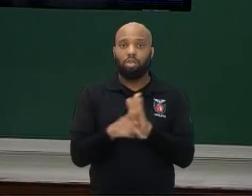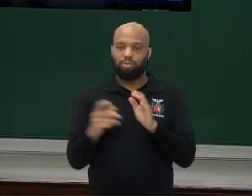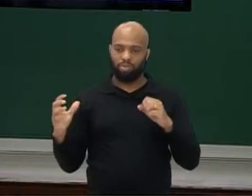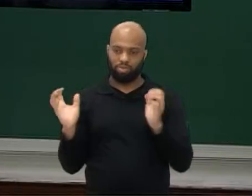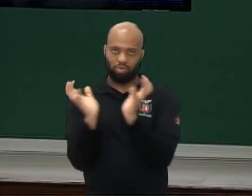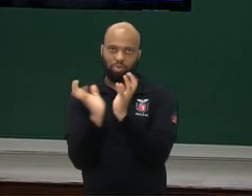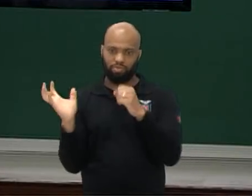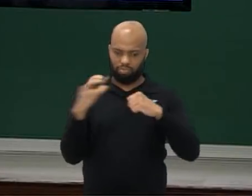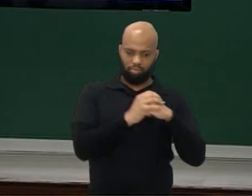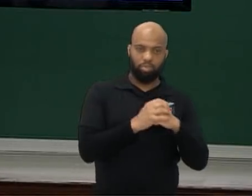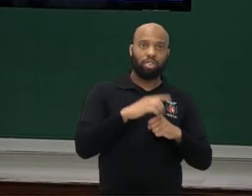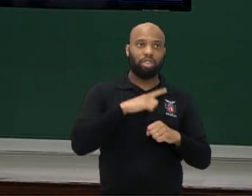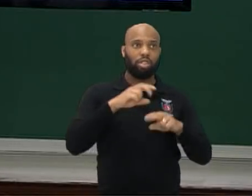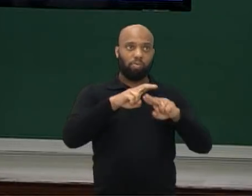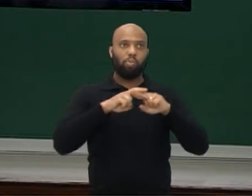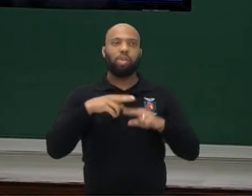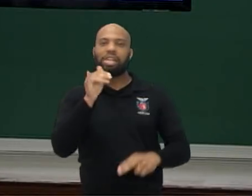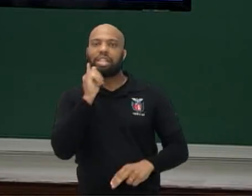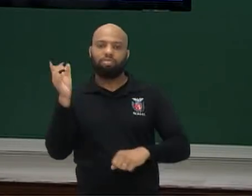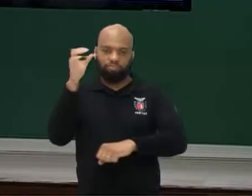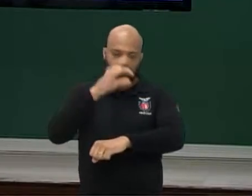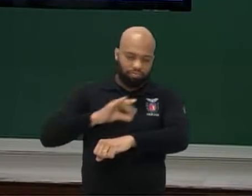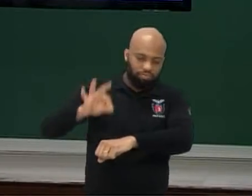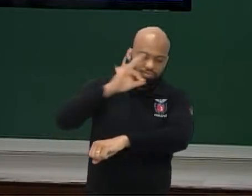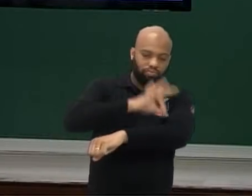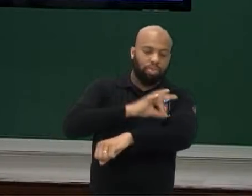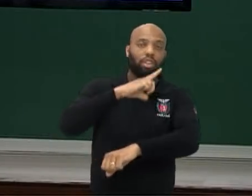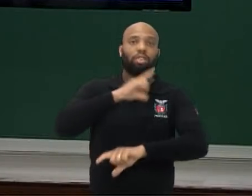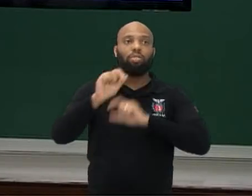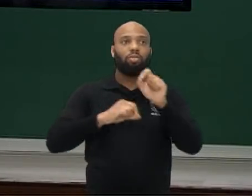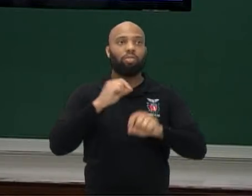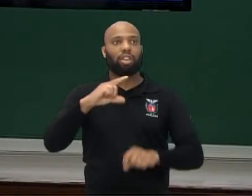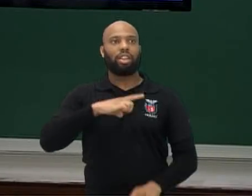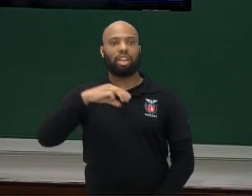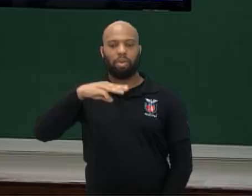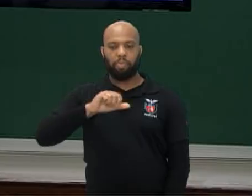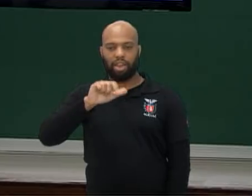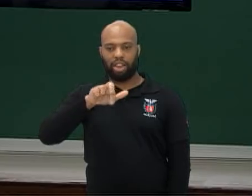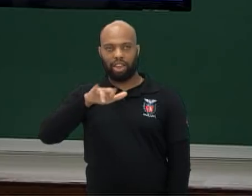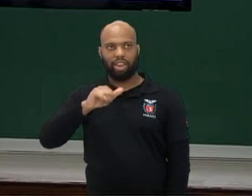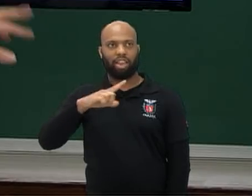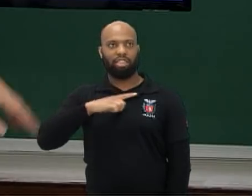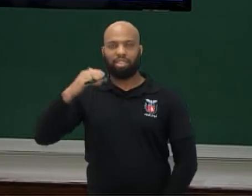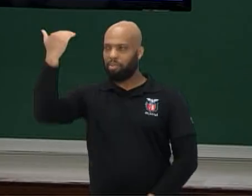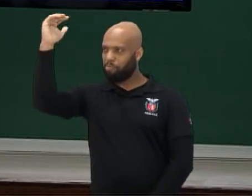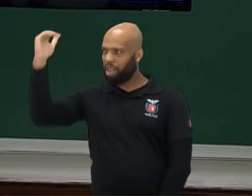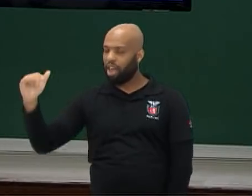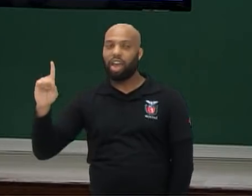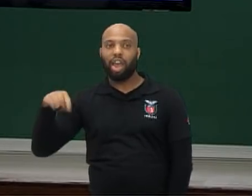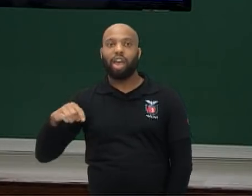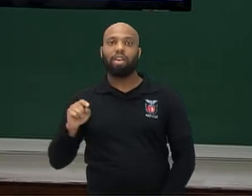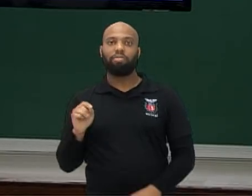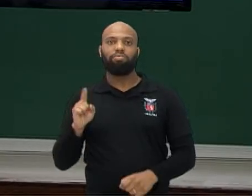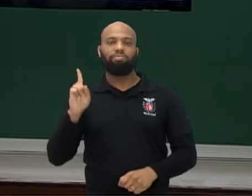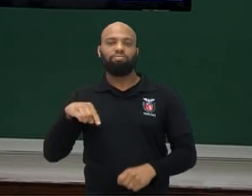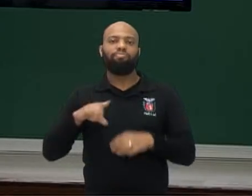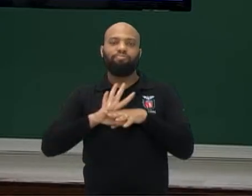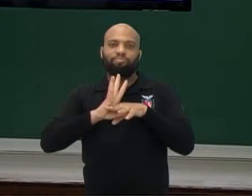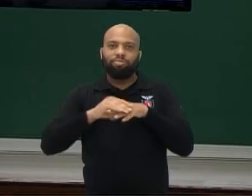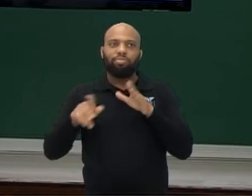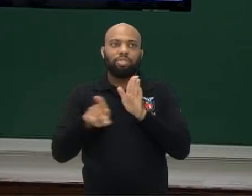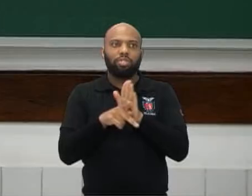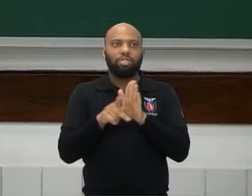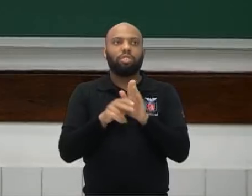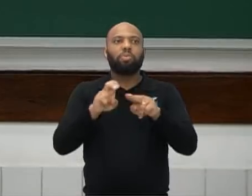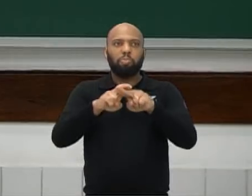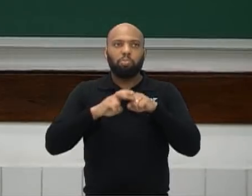protozoários pela picada de inseto, nós temos lá malária, leishmaniose e doença de Chagas. Então,